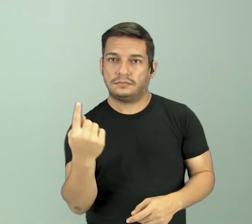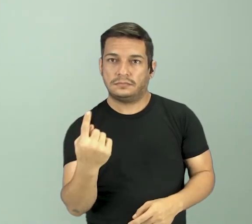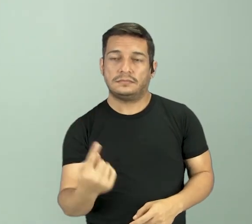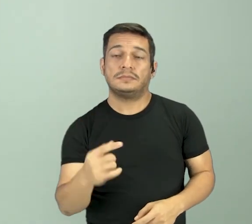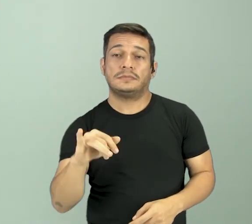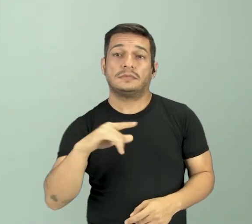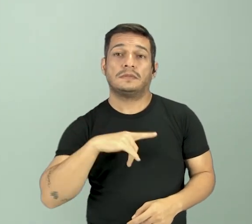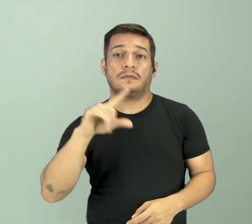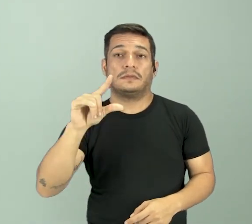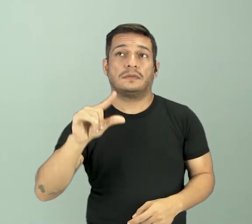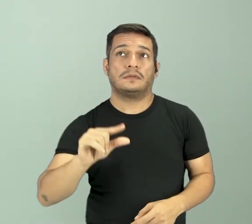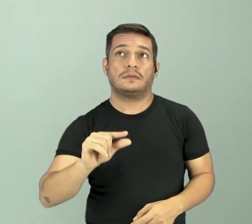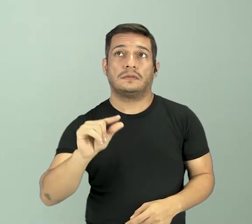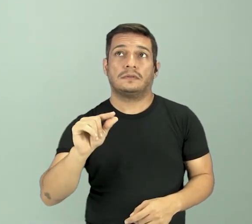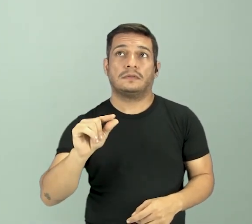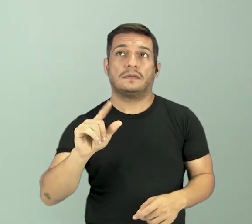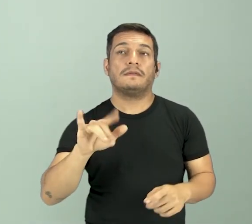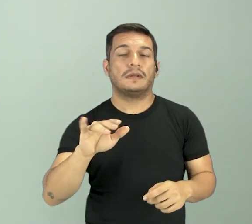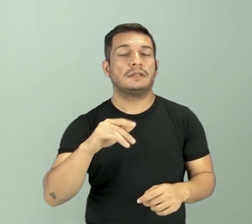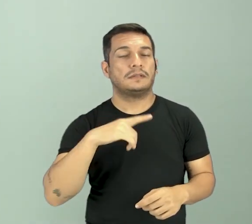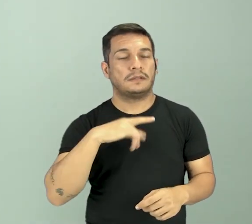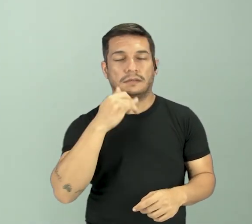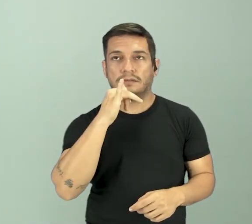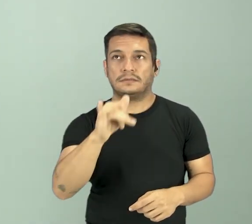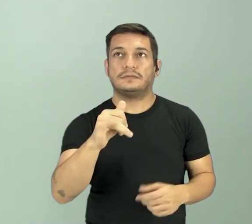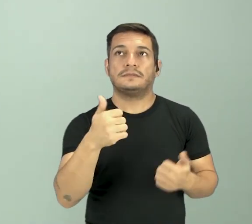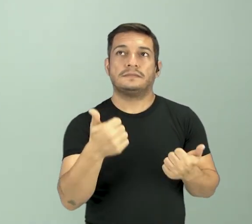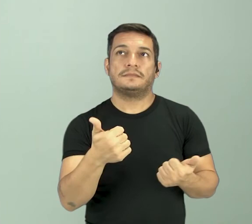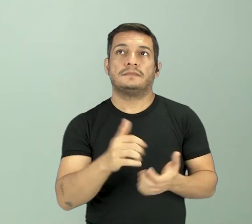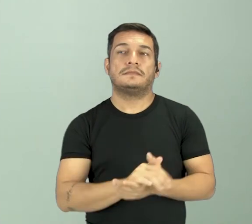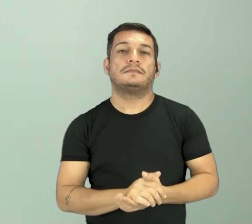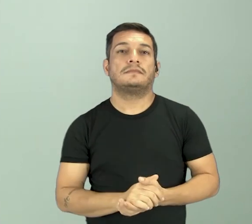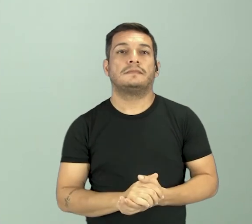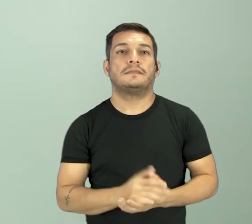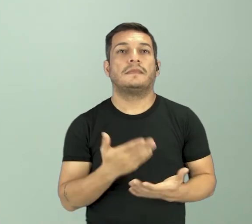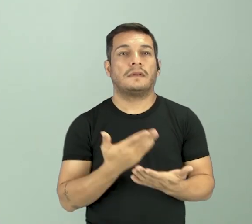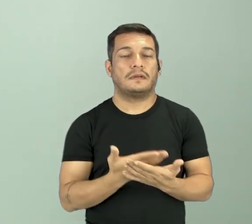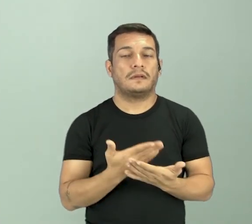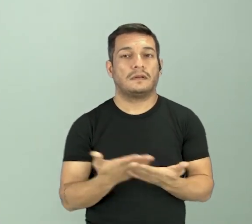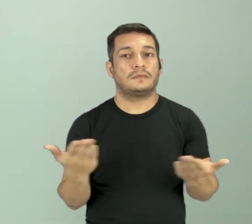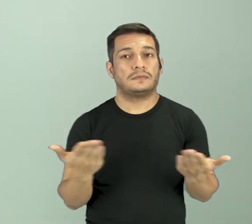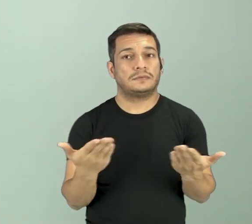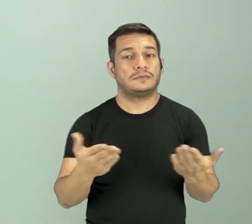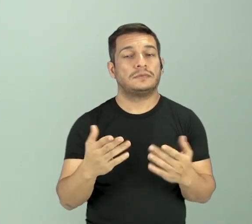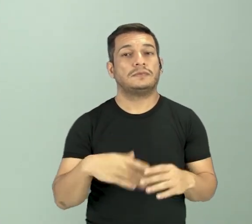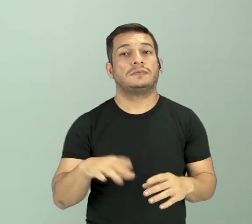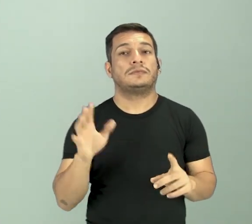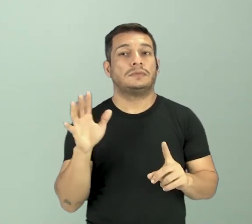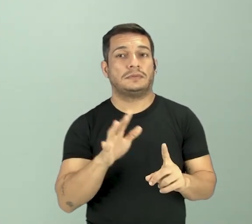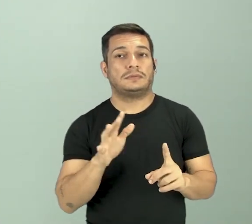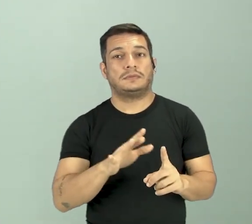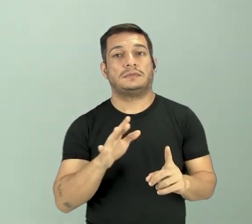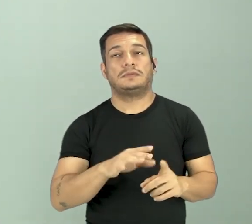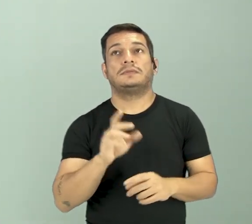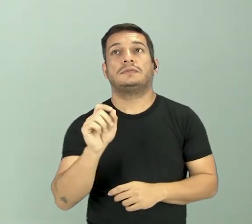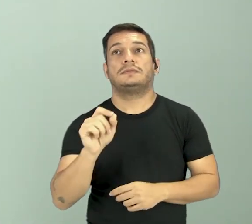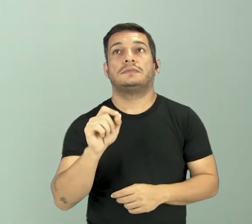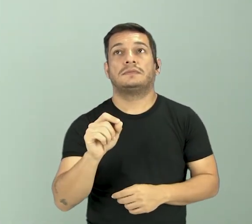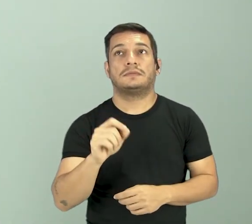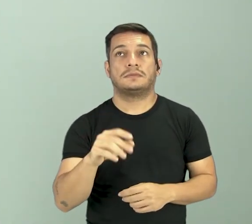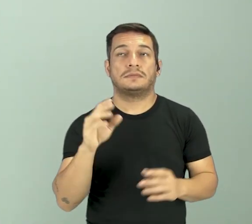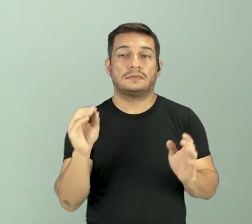redução de espira, uma redução também da corrente elétrica, tá bom? Então, essa foi a nossa aula de indução,